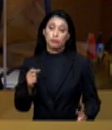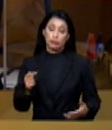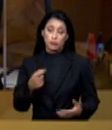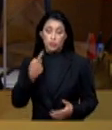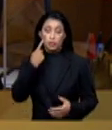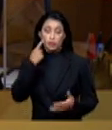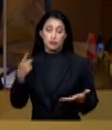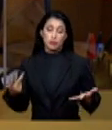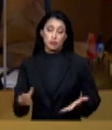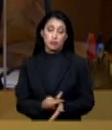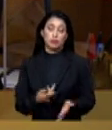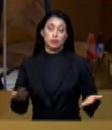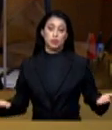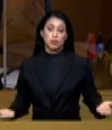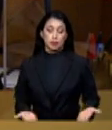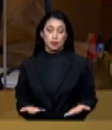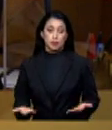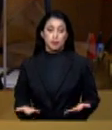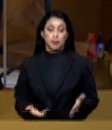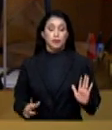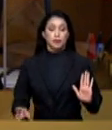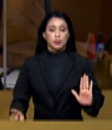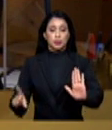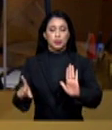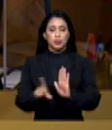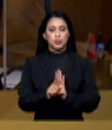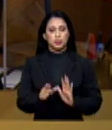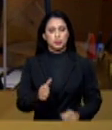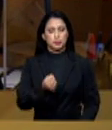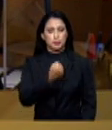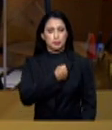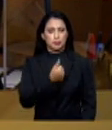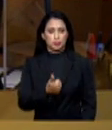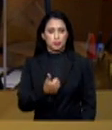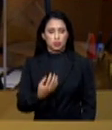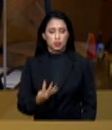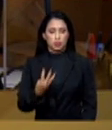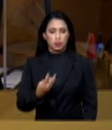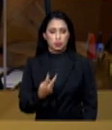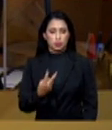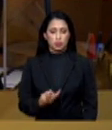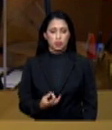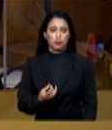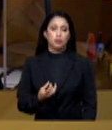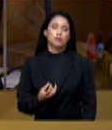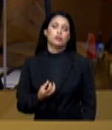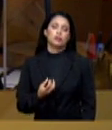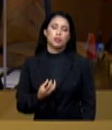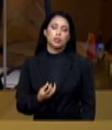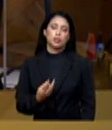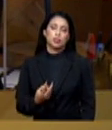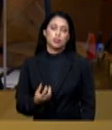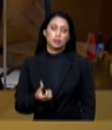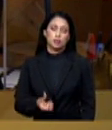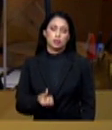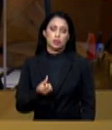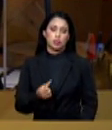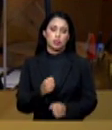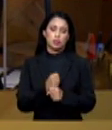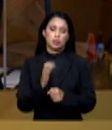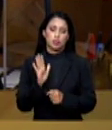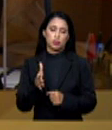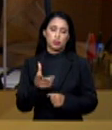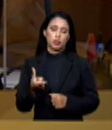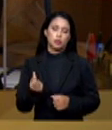resultados também e nós temos O que a lei número 1426 de 2020 com a nova redação dada